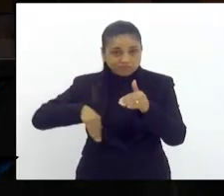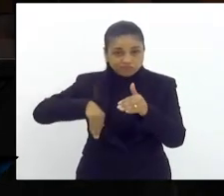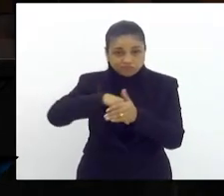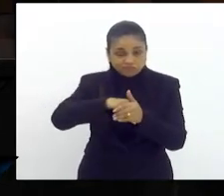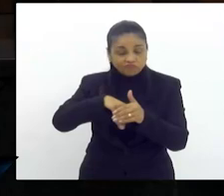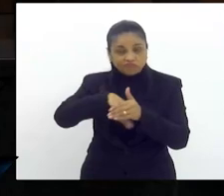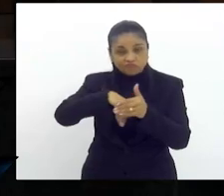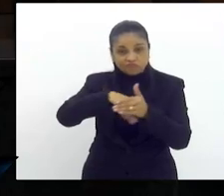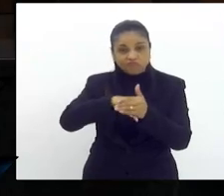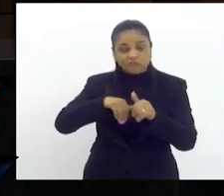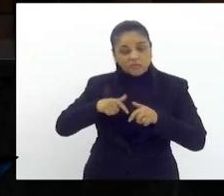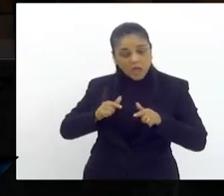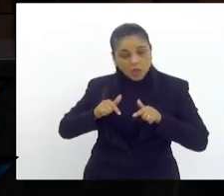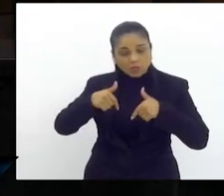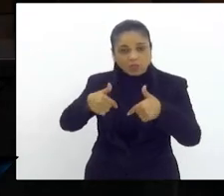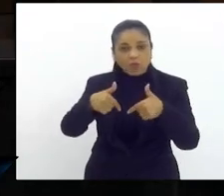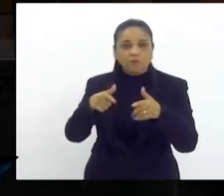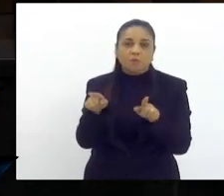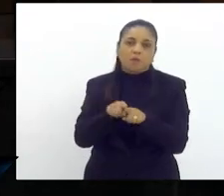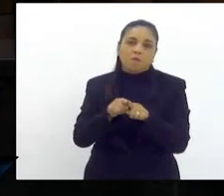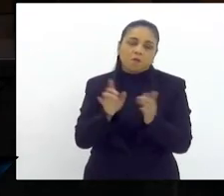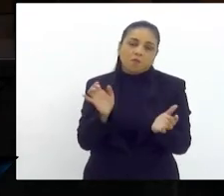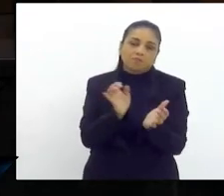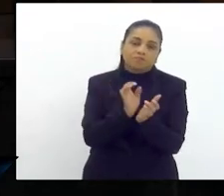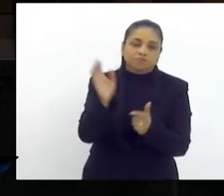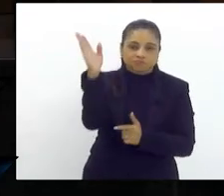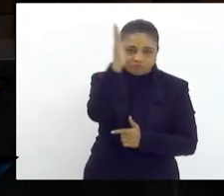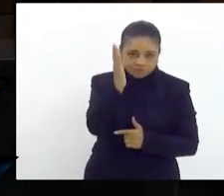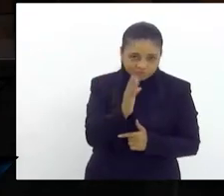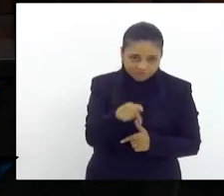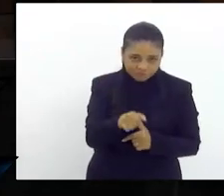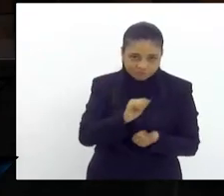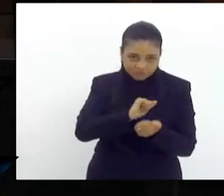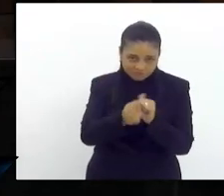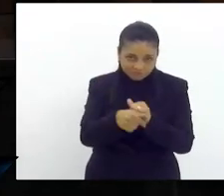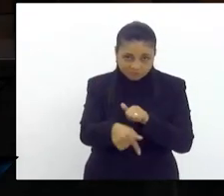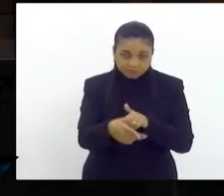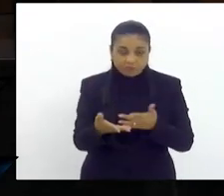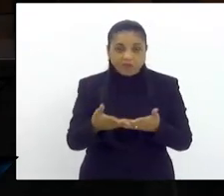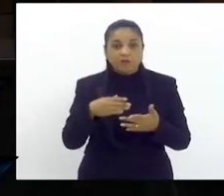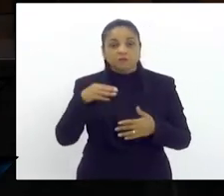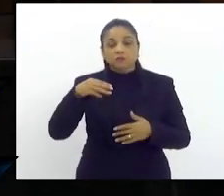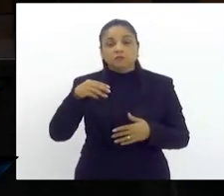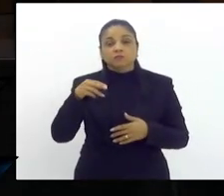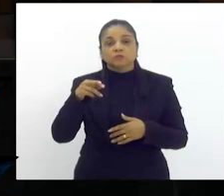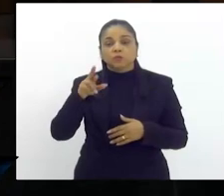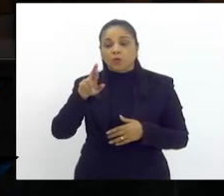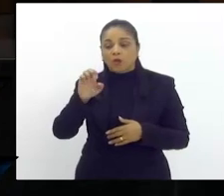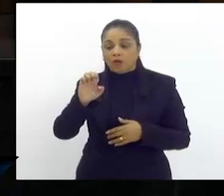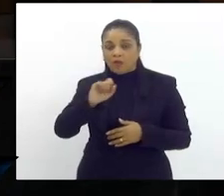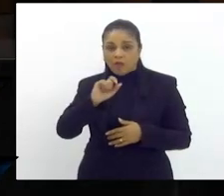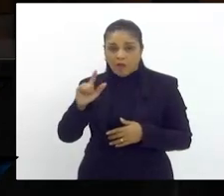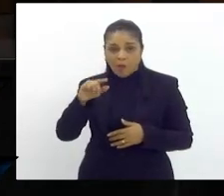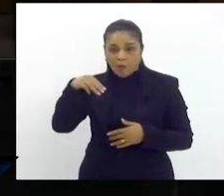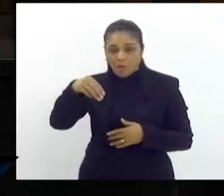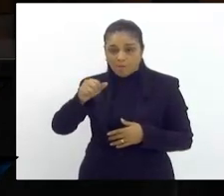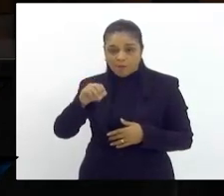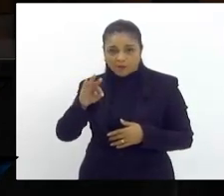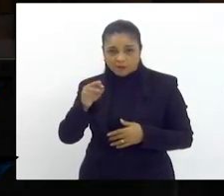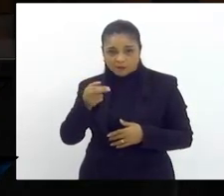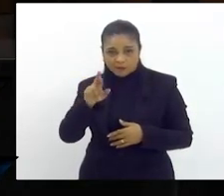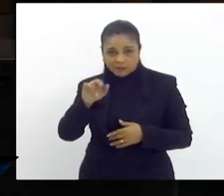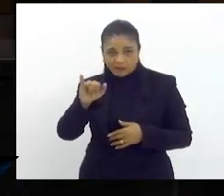pela seleção brasileira no Real Madrid o jogador já conquistou sete